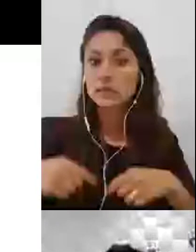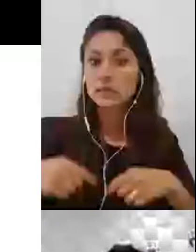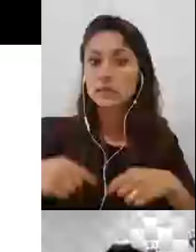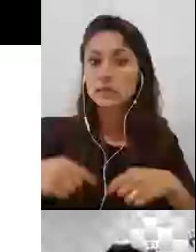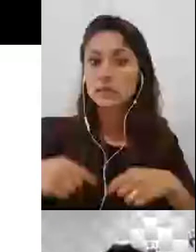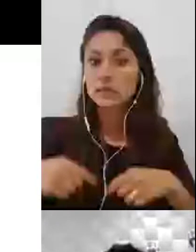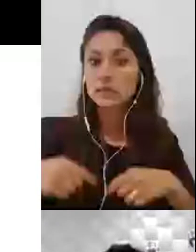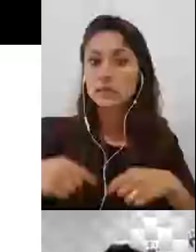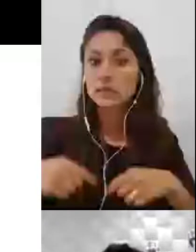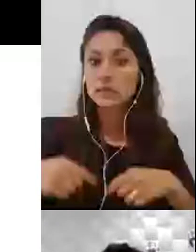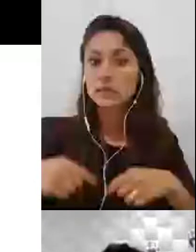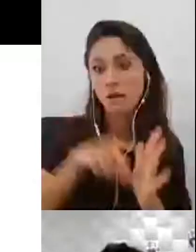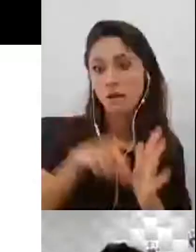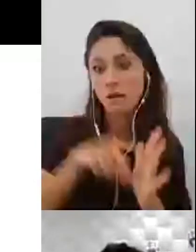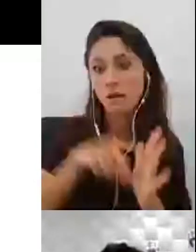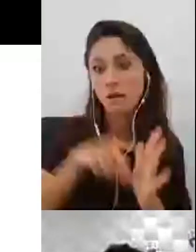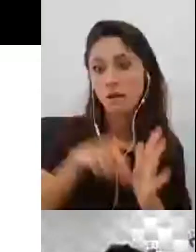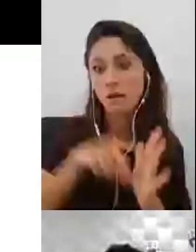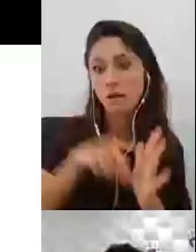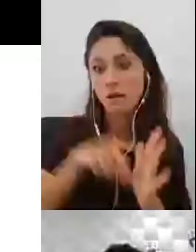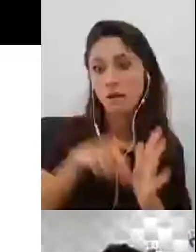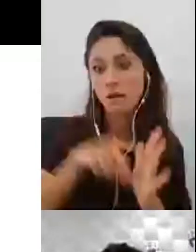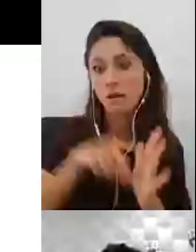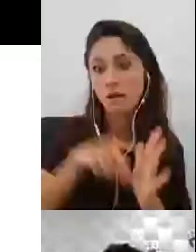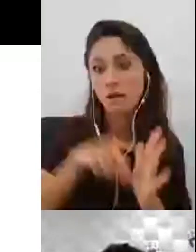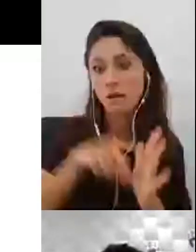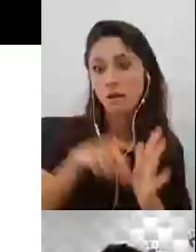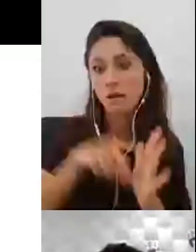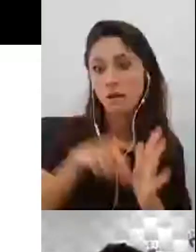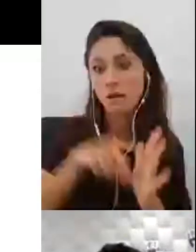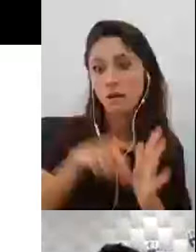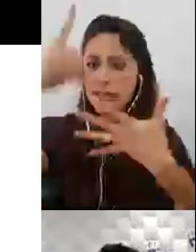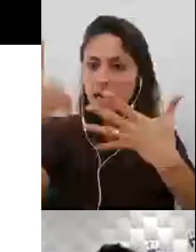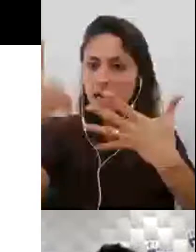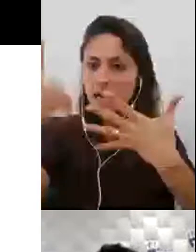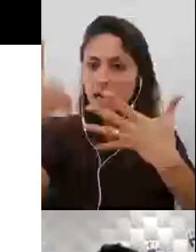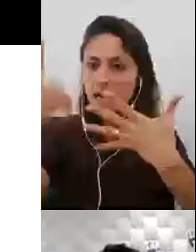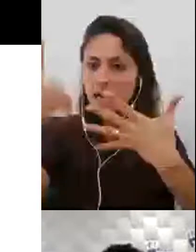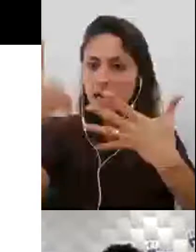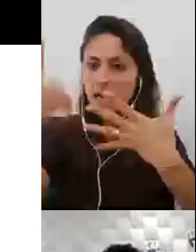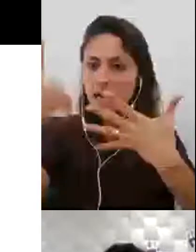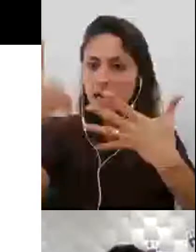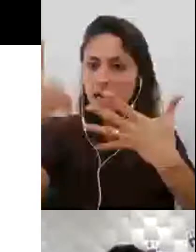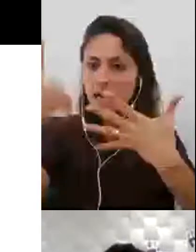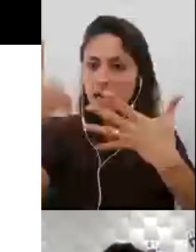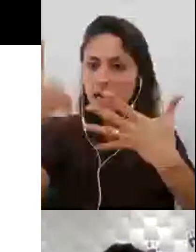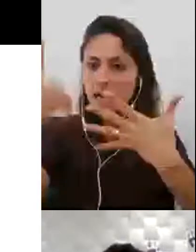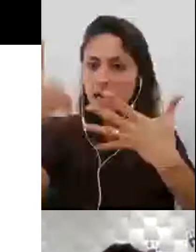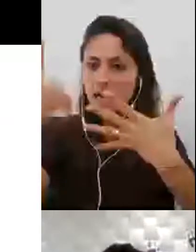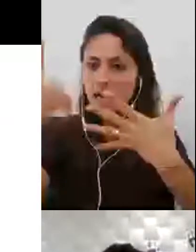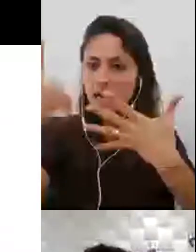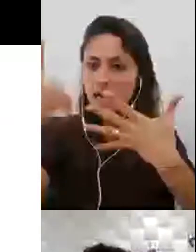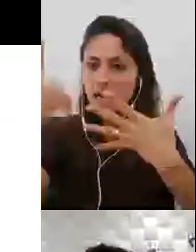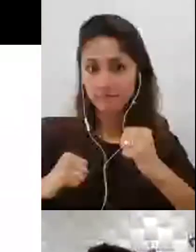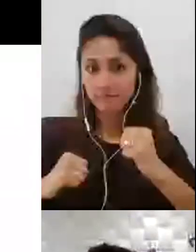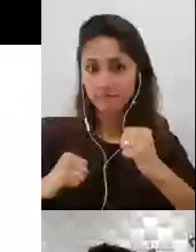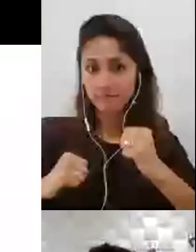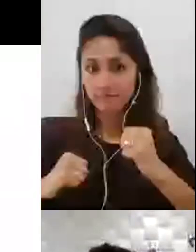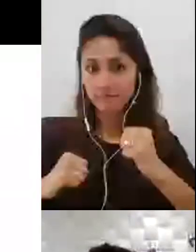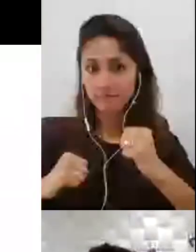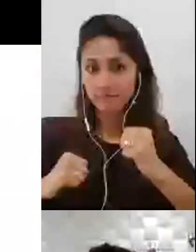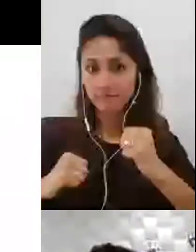algo extremamente importante, eu preciso controlar isso, preciso guardar todas essas informações dentro da minha indústria. E tudo isso